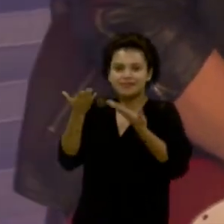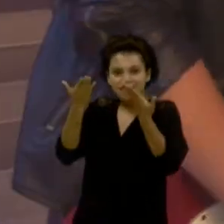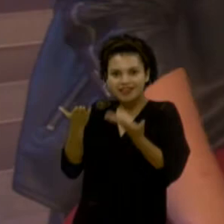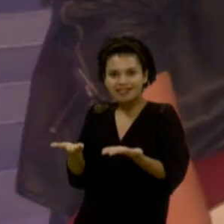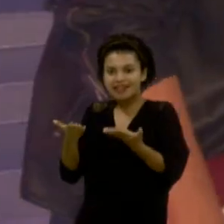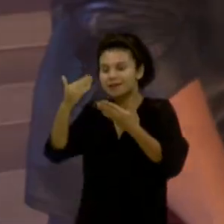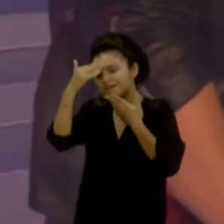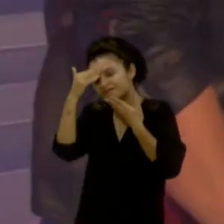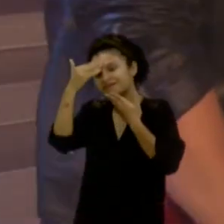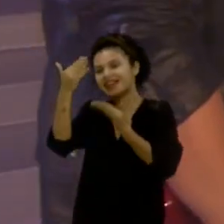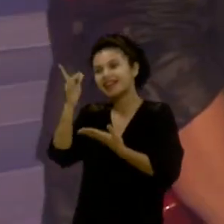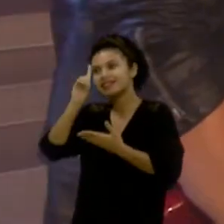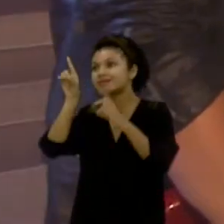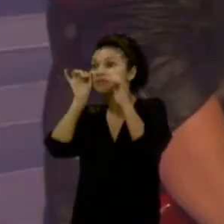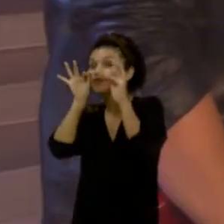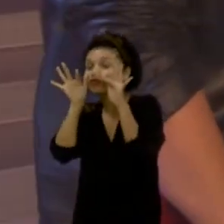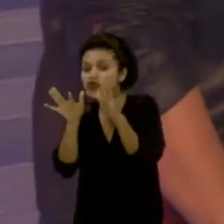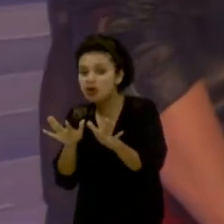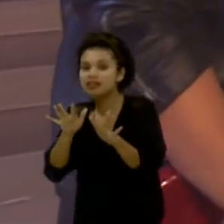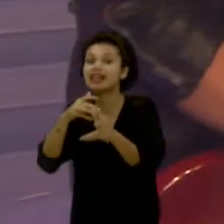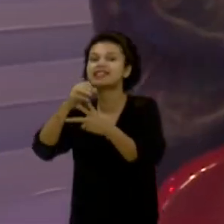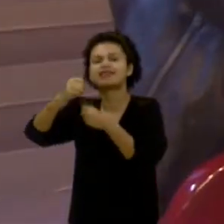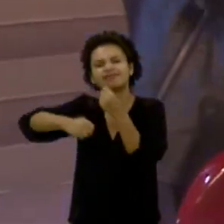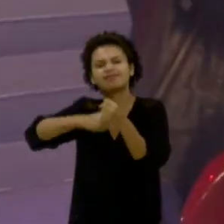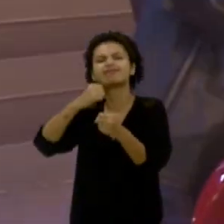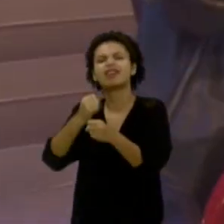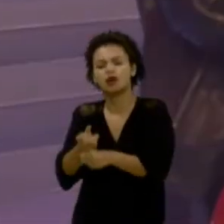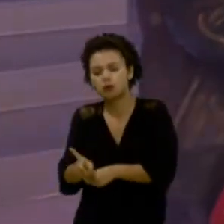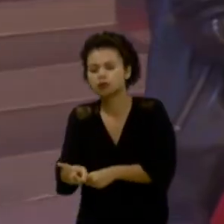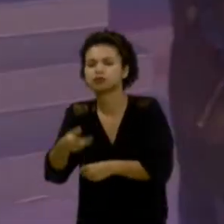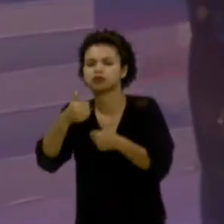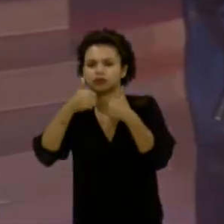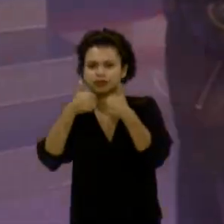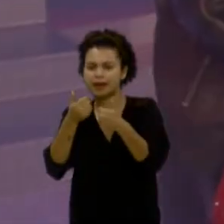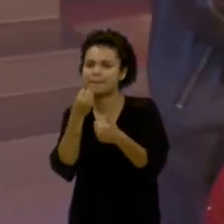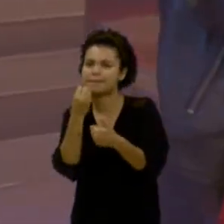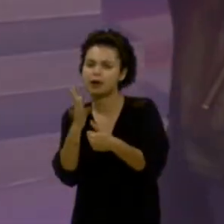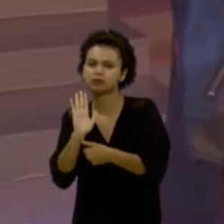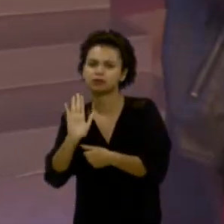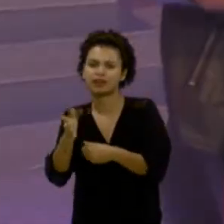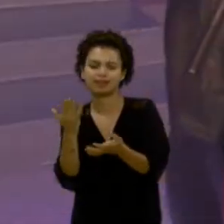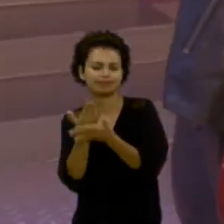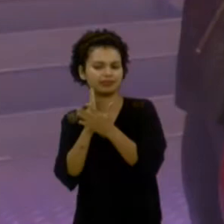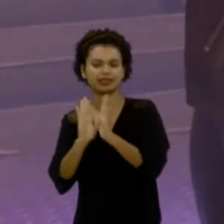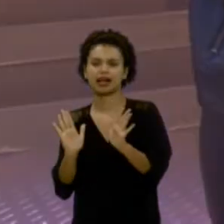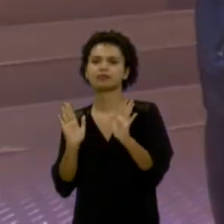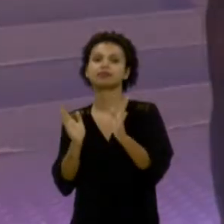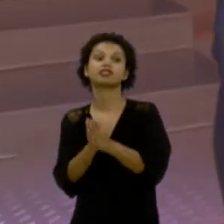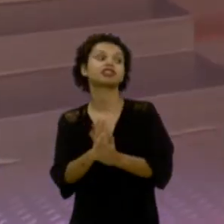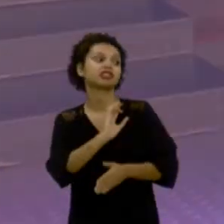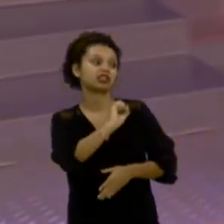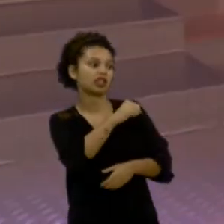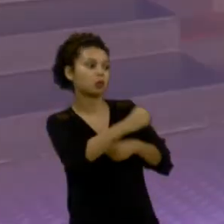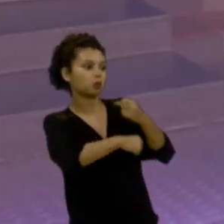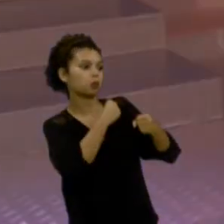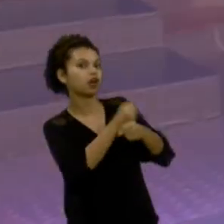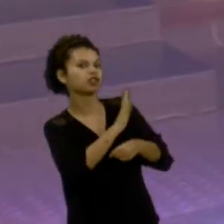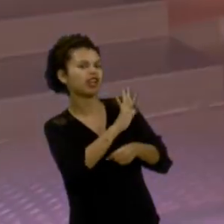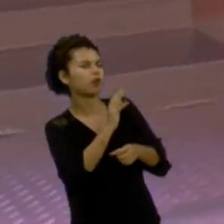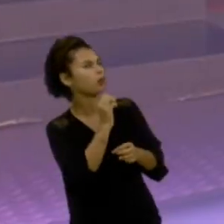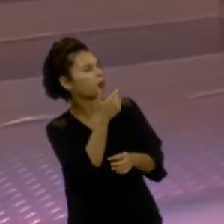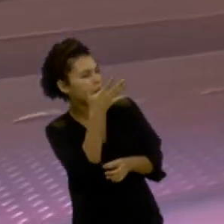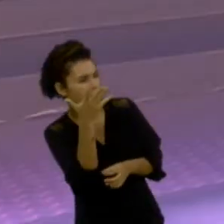Que Deus possa abençoar. Muito que esse obrigada. Ano passe logo, né, amiga? Já tá no finalzinho. Não é? Já coloquei minha árvore de Natal já pra poder.